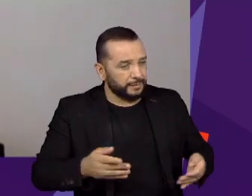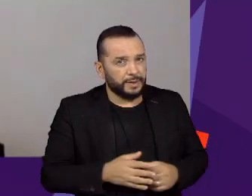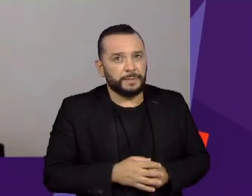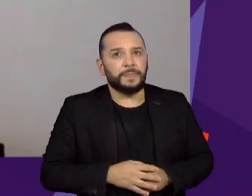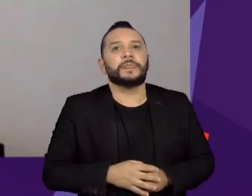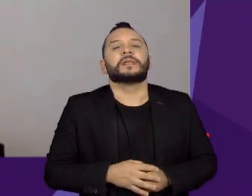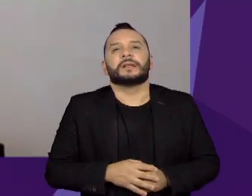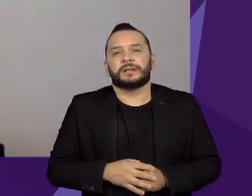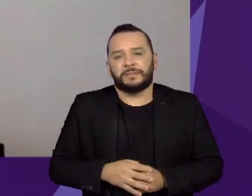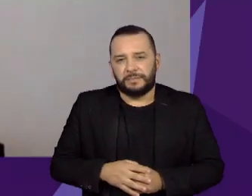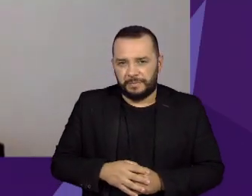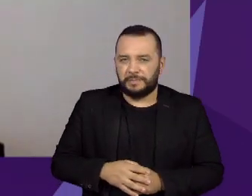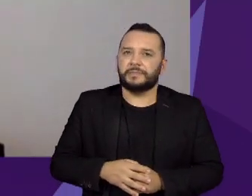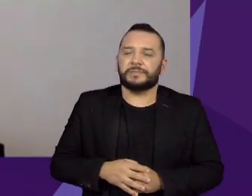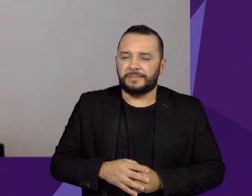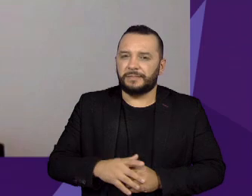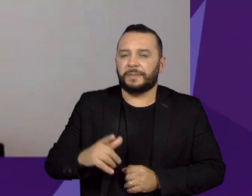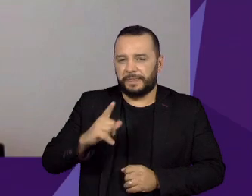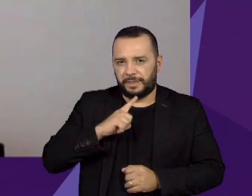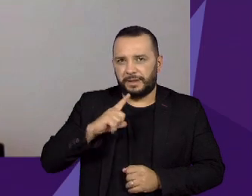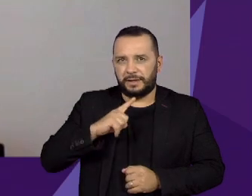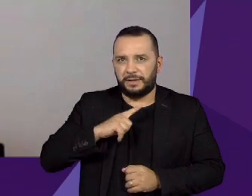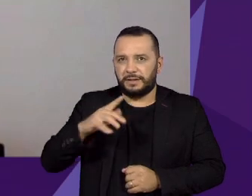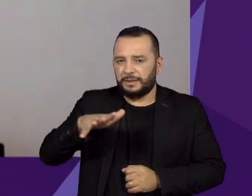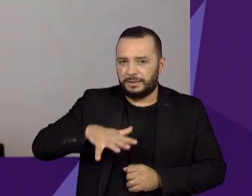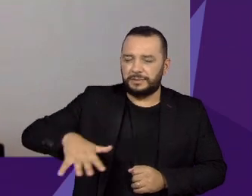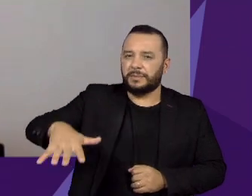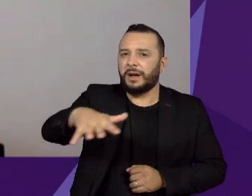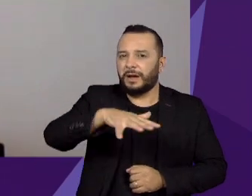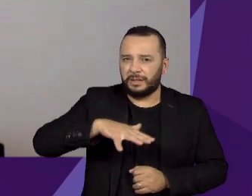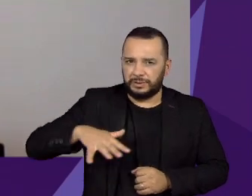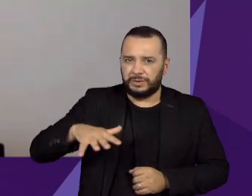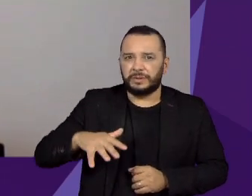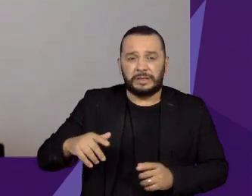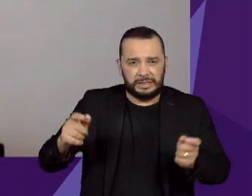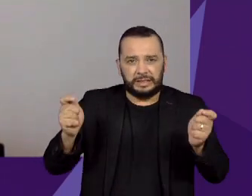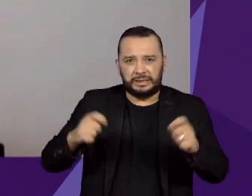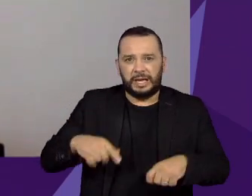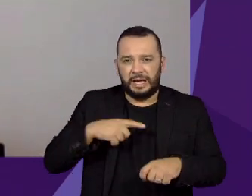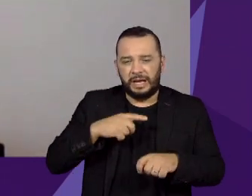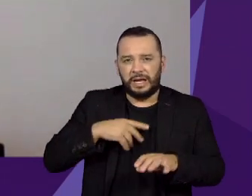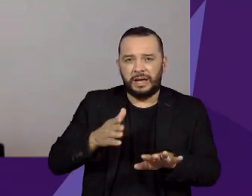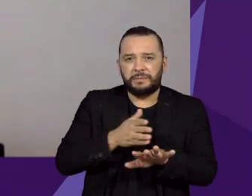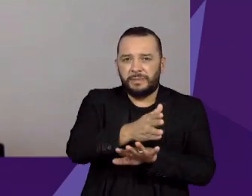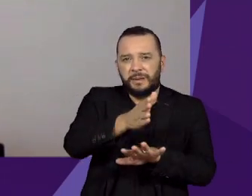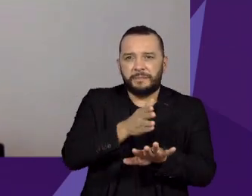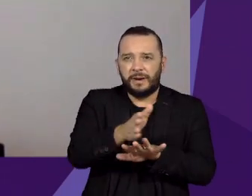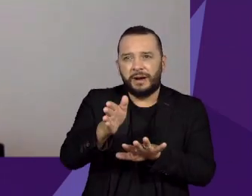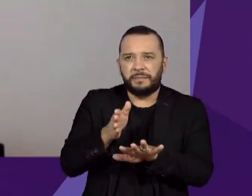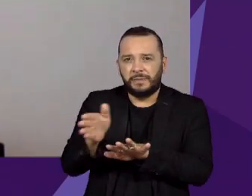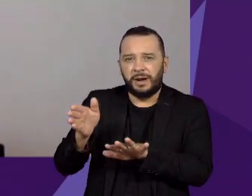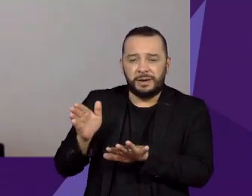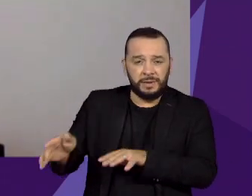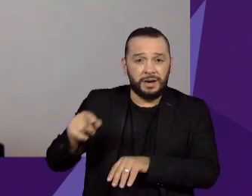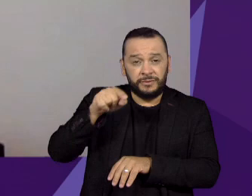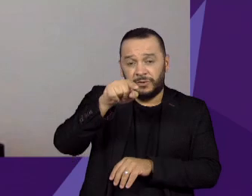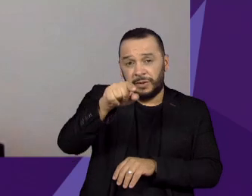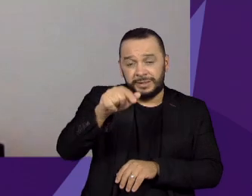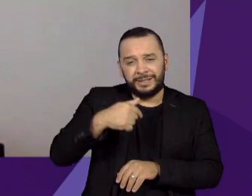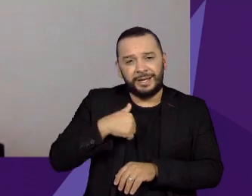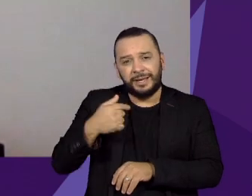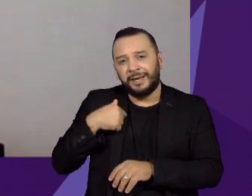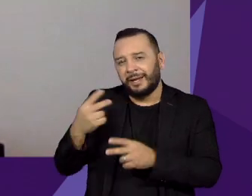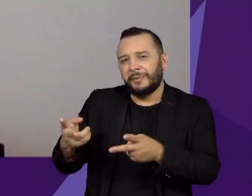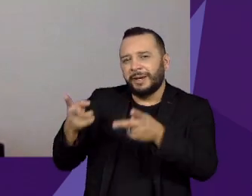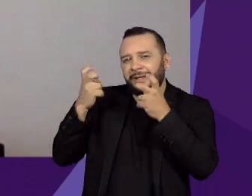Ela tem um espaço enorme para ser, porque vias só existem quando você tem pedido da